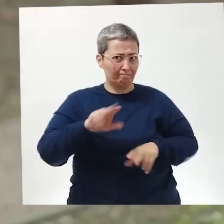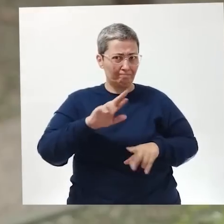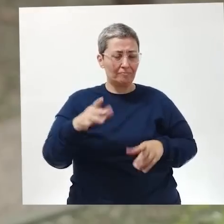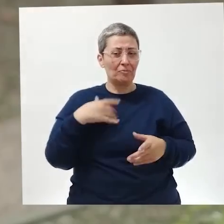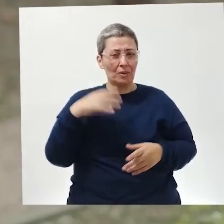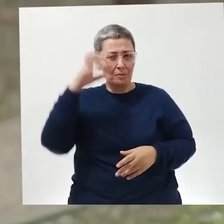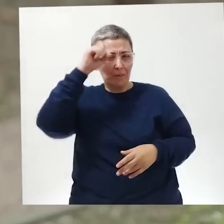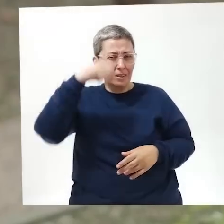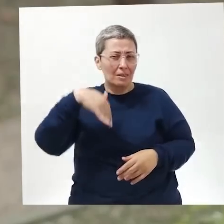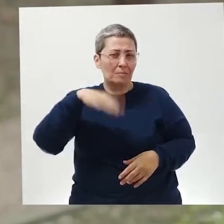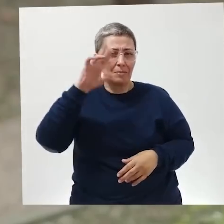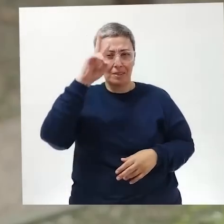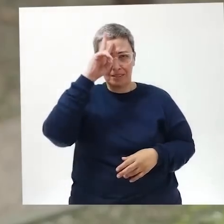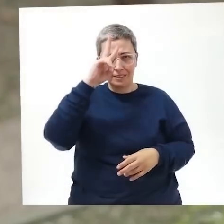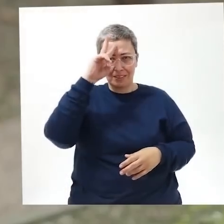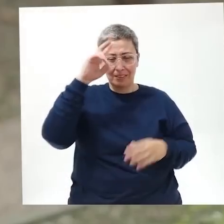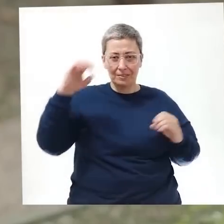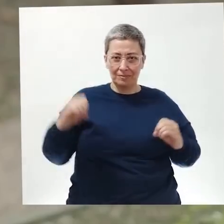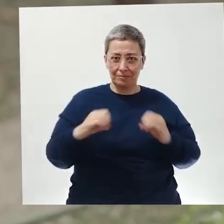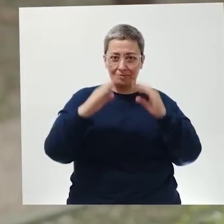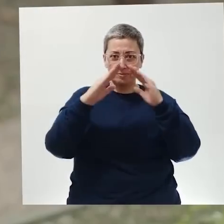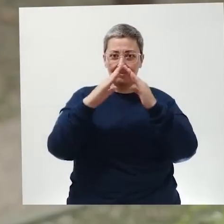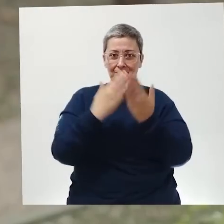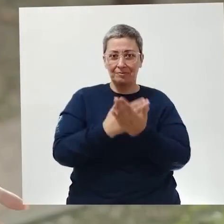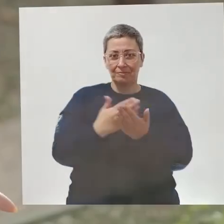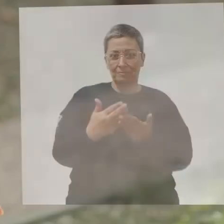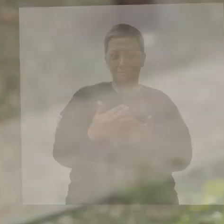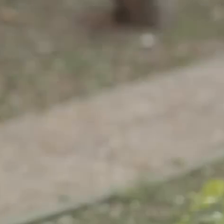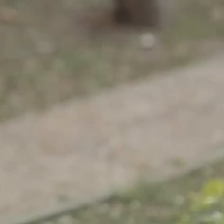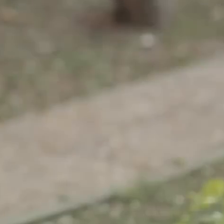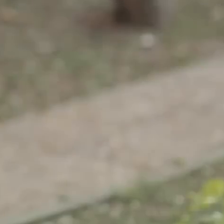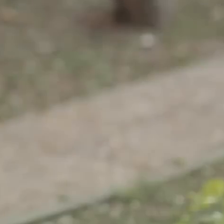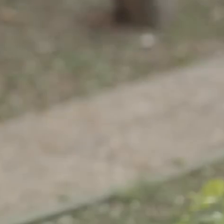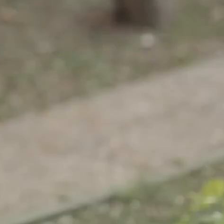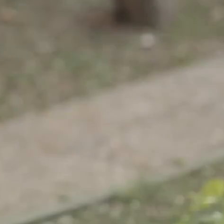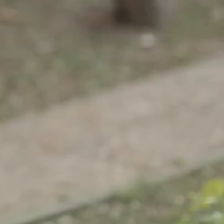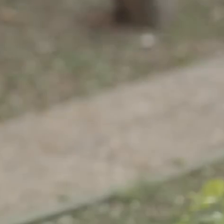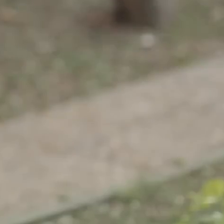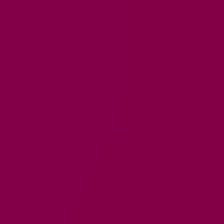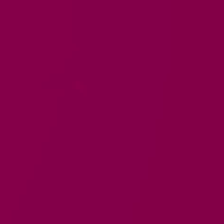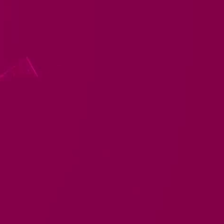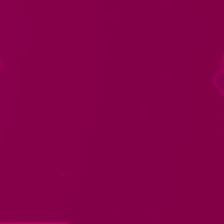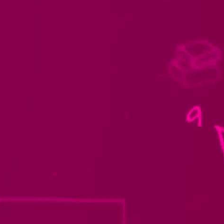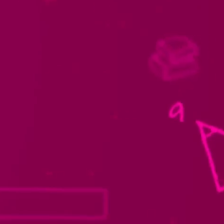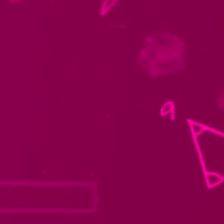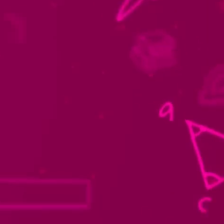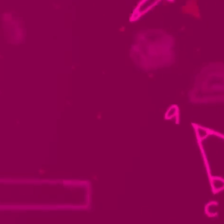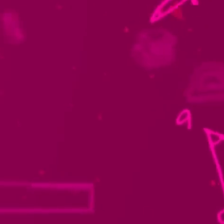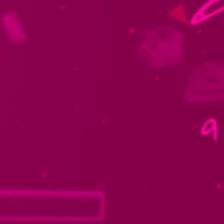sempre foi fácil assim. Vamos aprender mais sobre essa história? O programa vai começar.